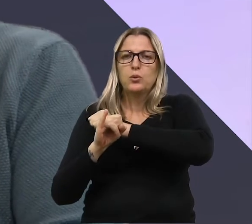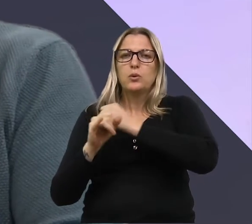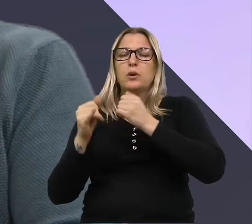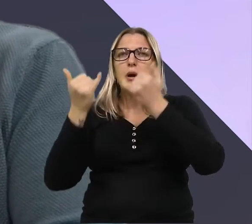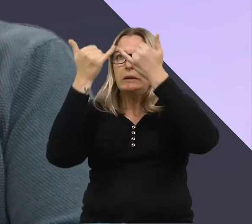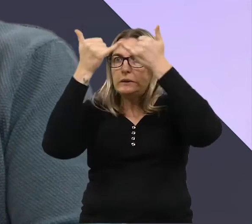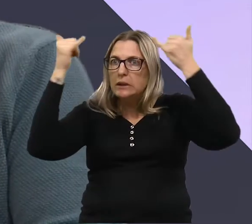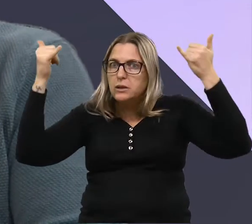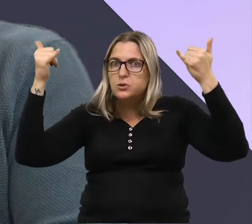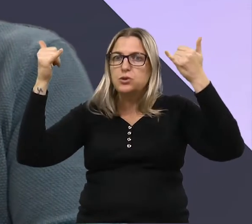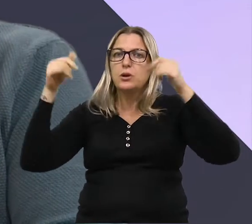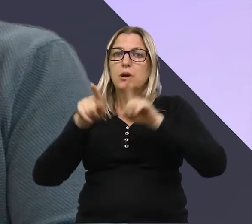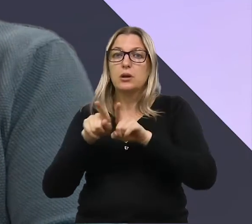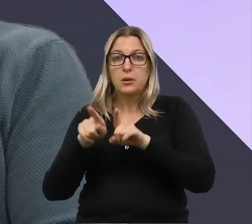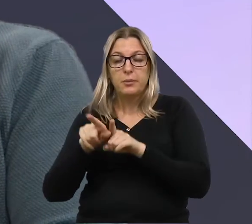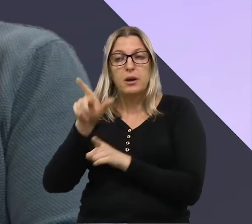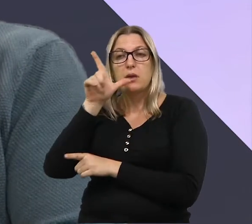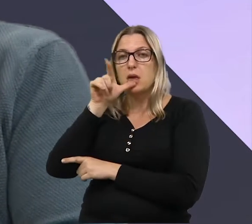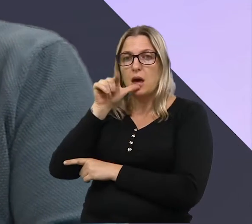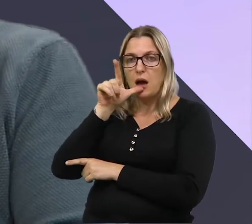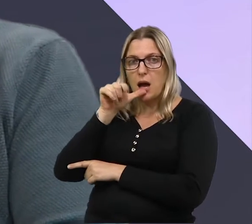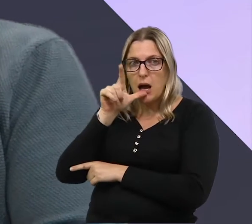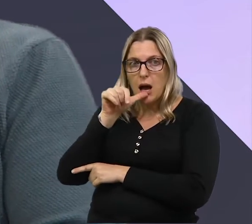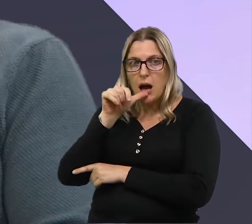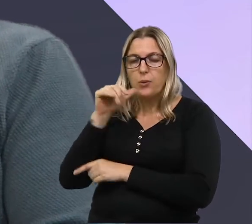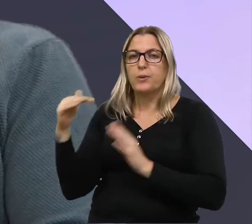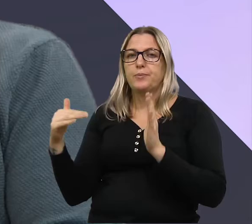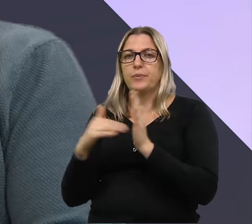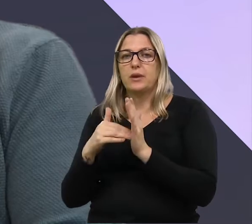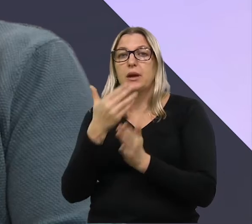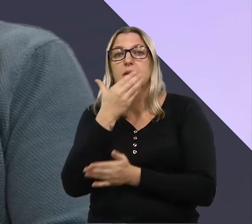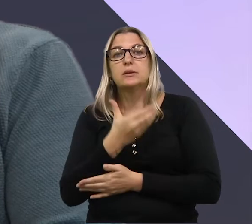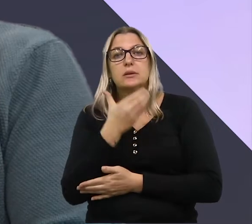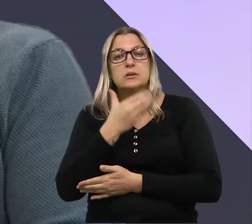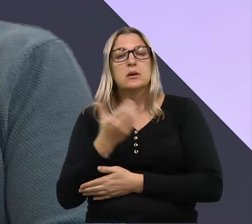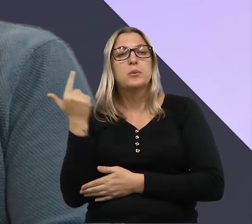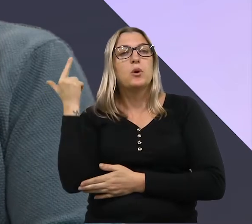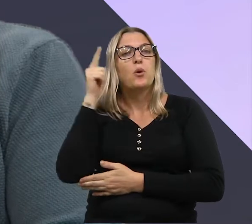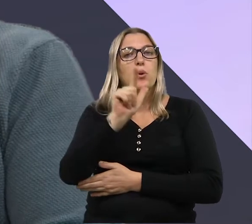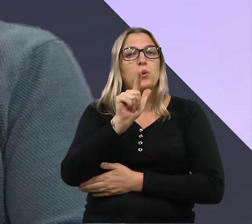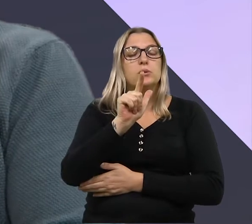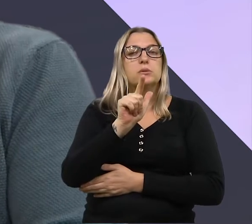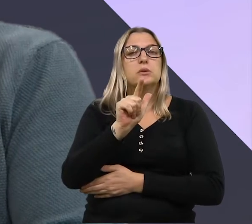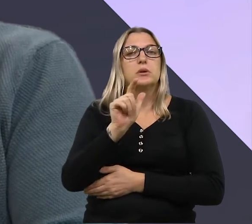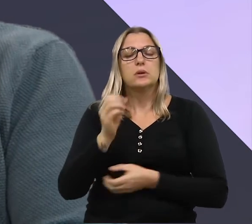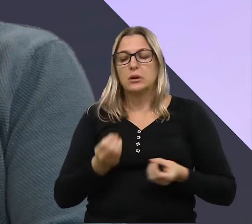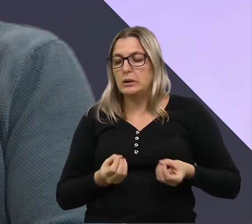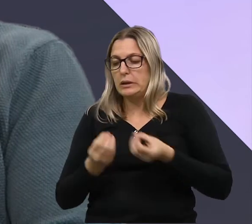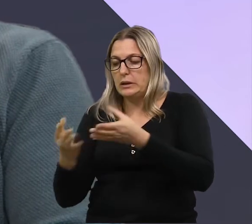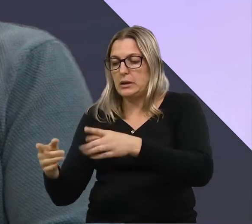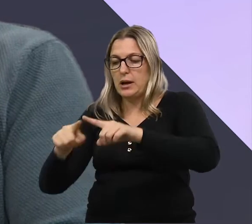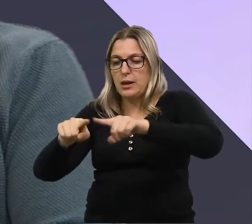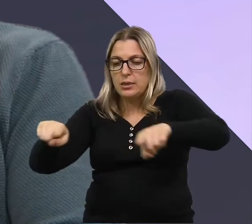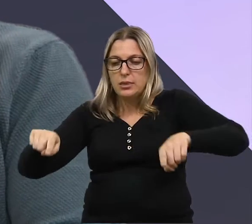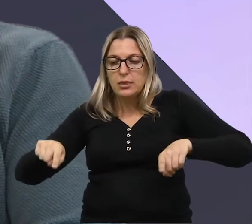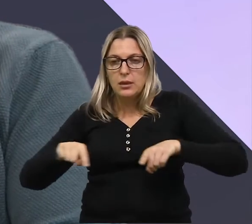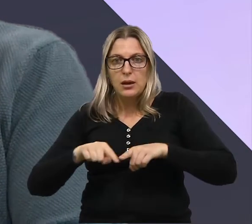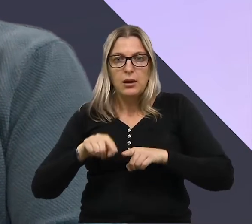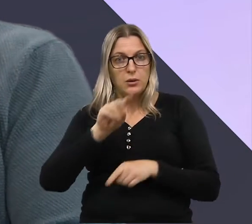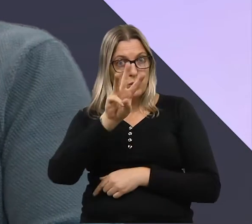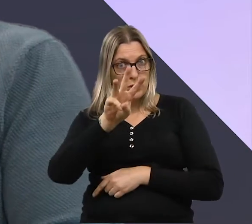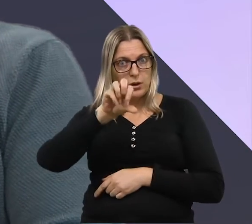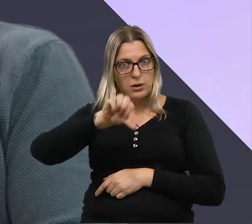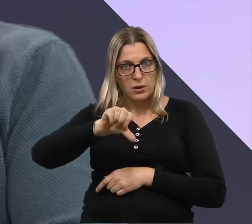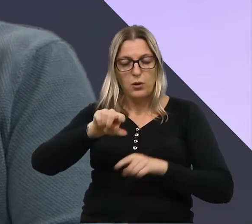parte de energia elétrica na parte do abastecimento de água para que até dezembro é de conseguir entregar esses terrenos são 39